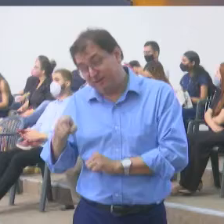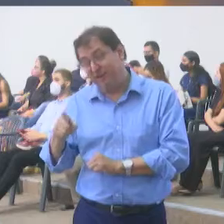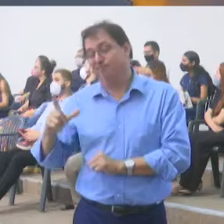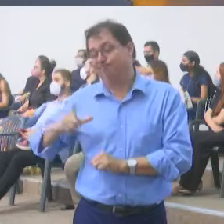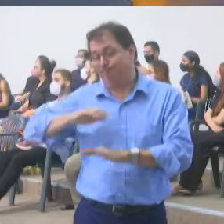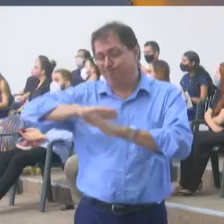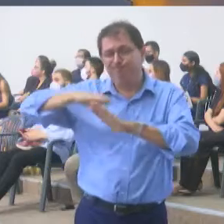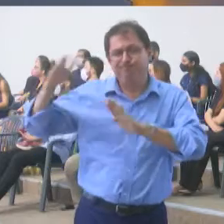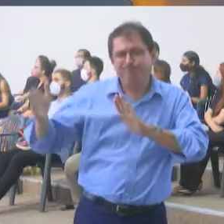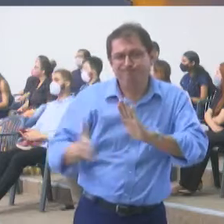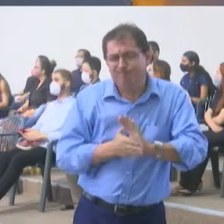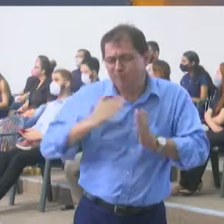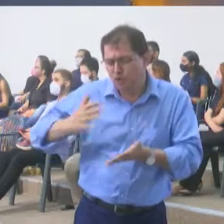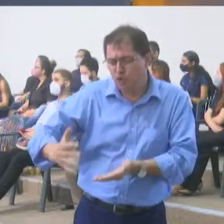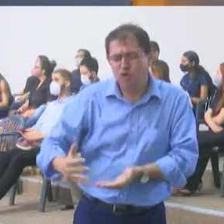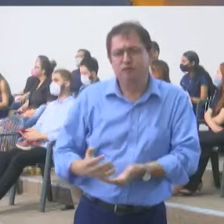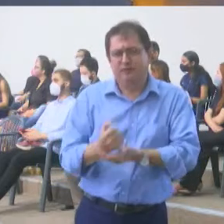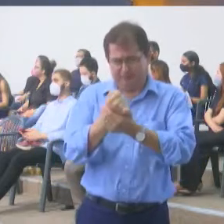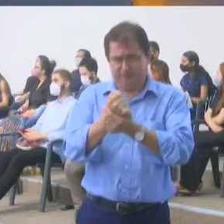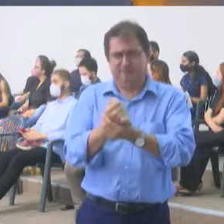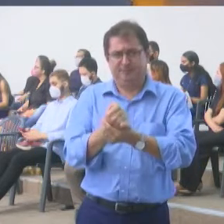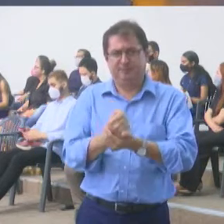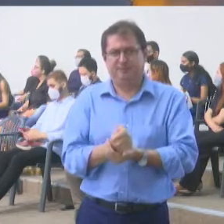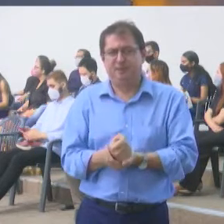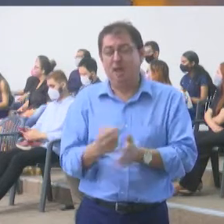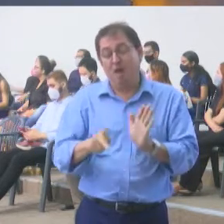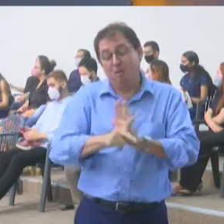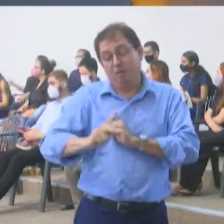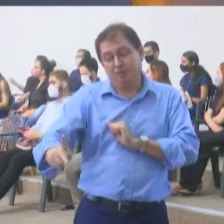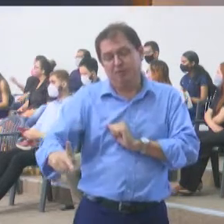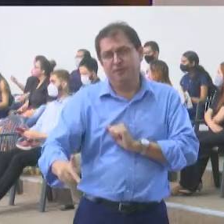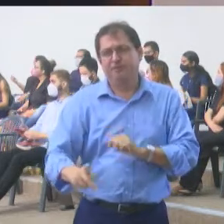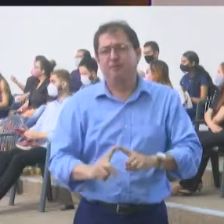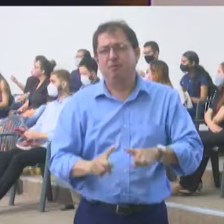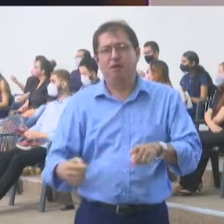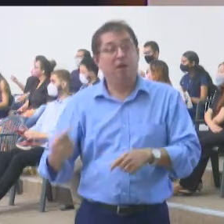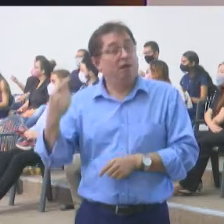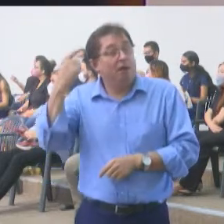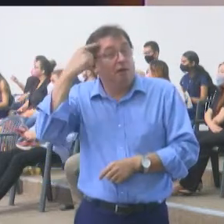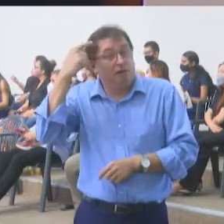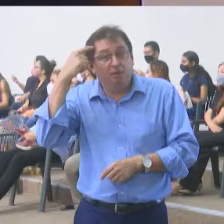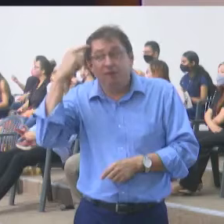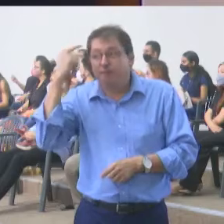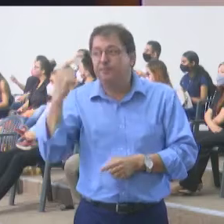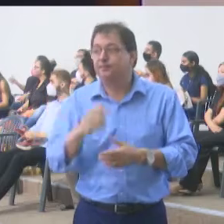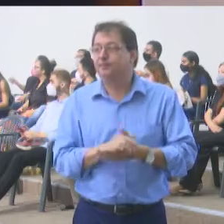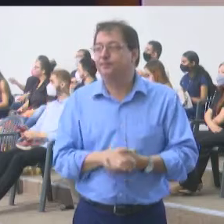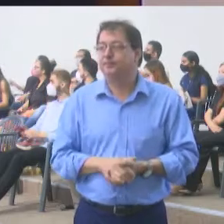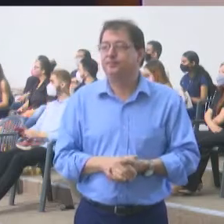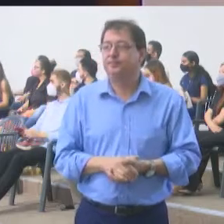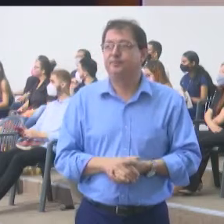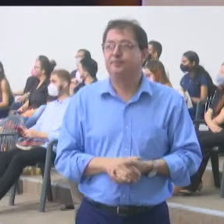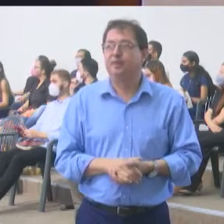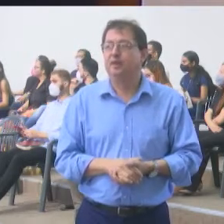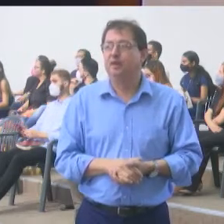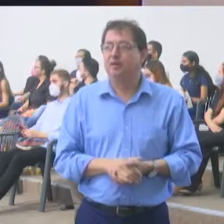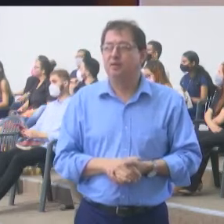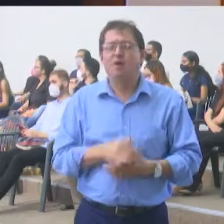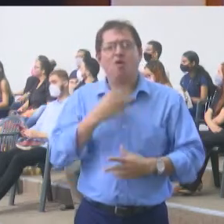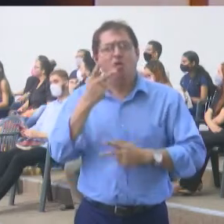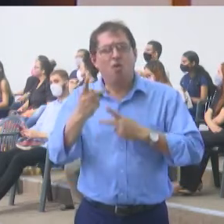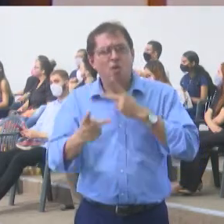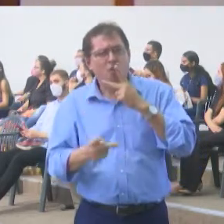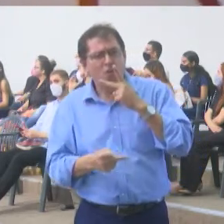de resgate pertence a ele. Eu nunca tinha pensado dessa forma, mas a pastora Scarlett ministrou aqui no culto das 7:30, falando